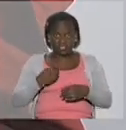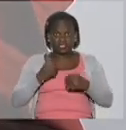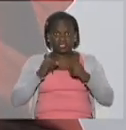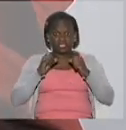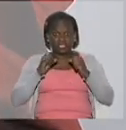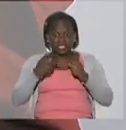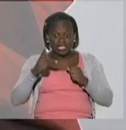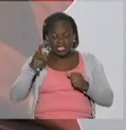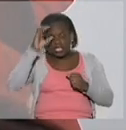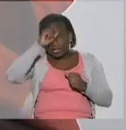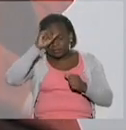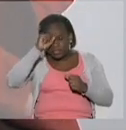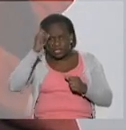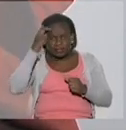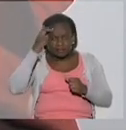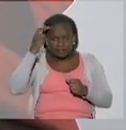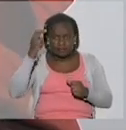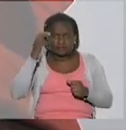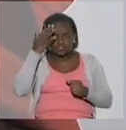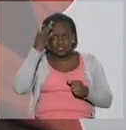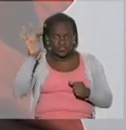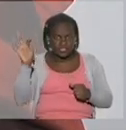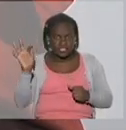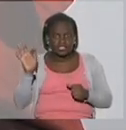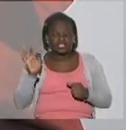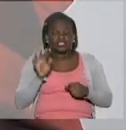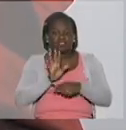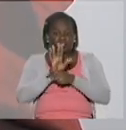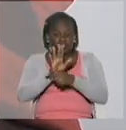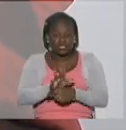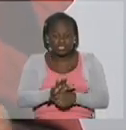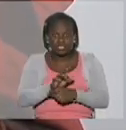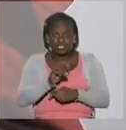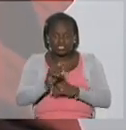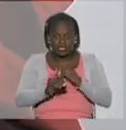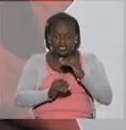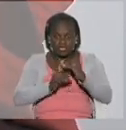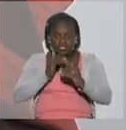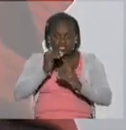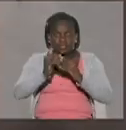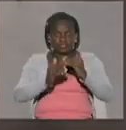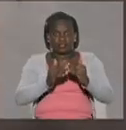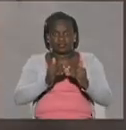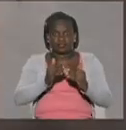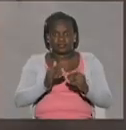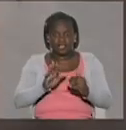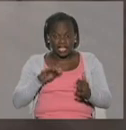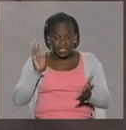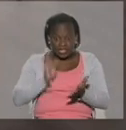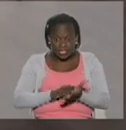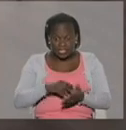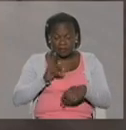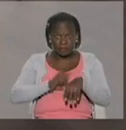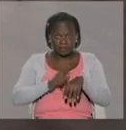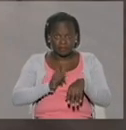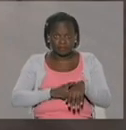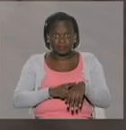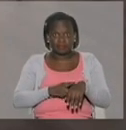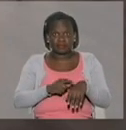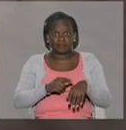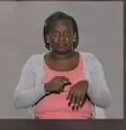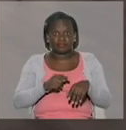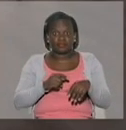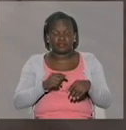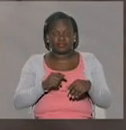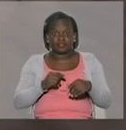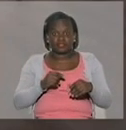dela, esse saber filosófico, ele vai num processo de construção, até ela chegar ao